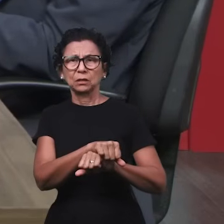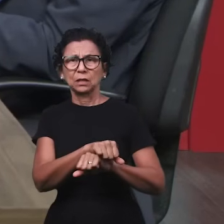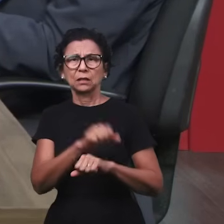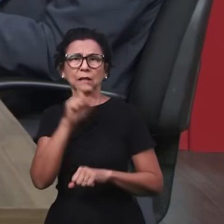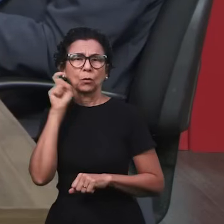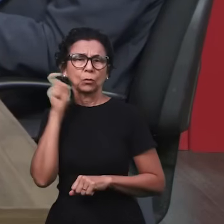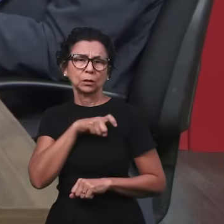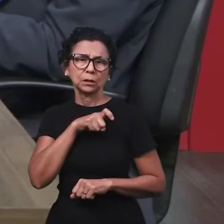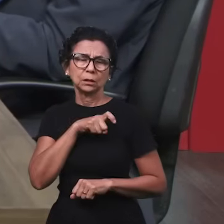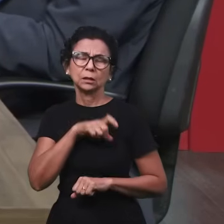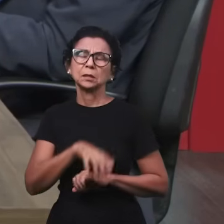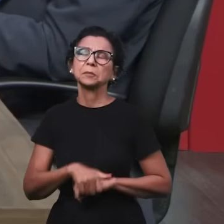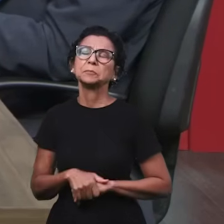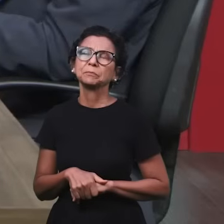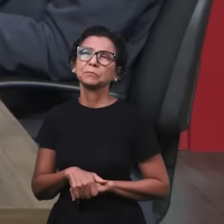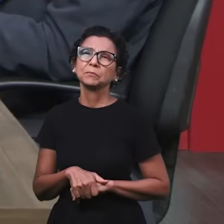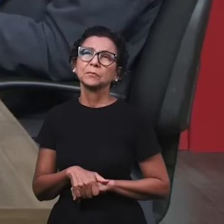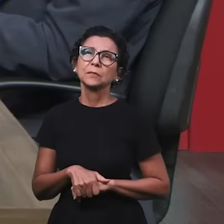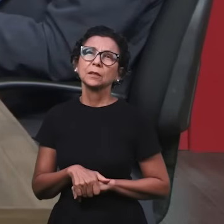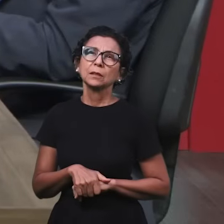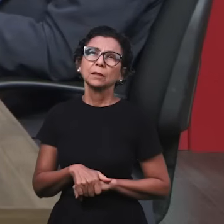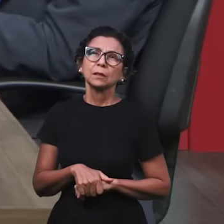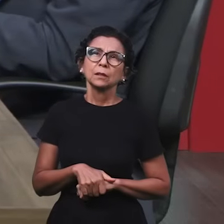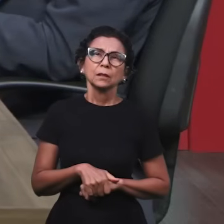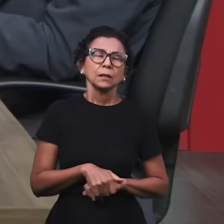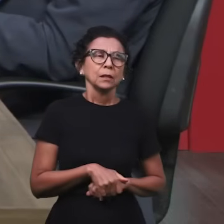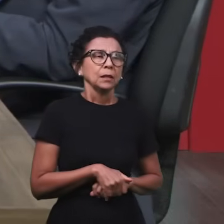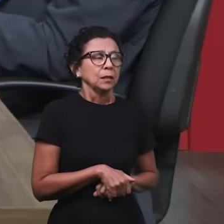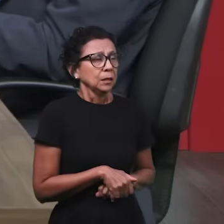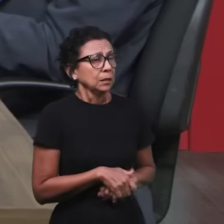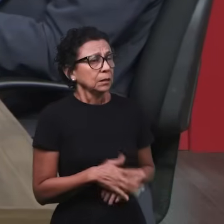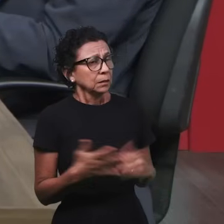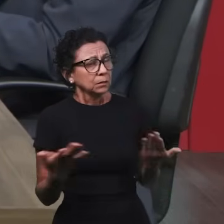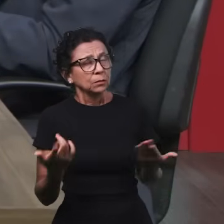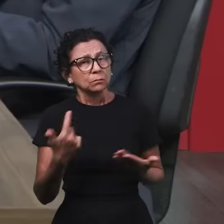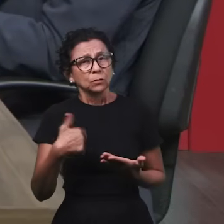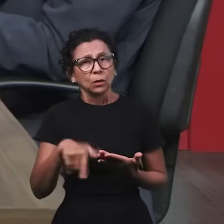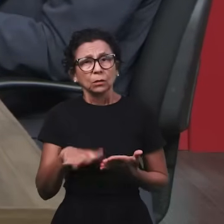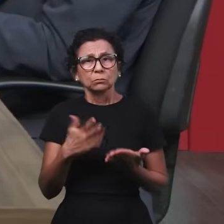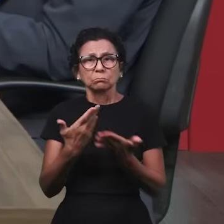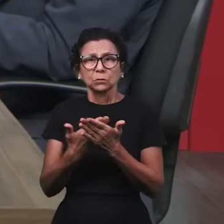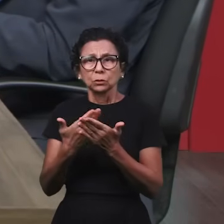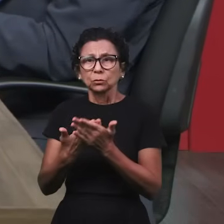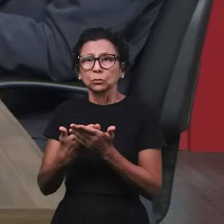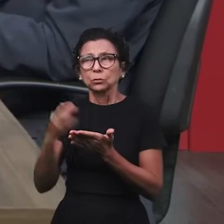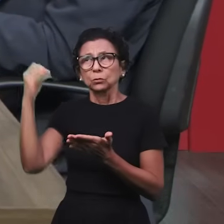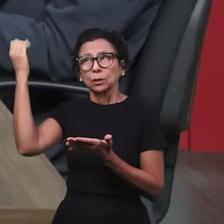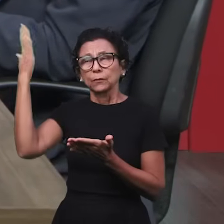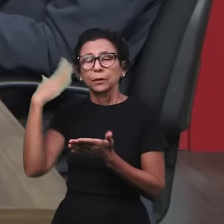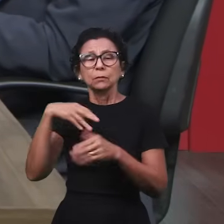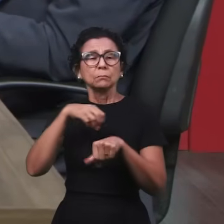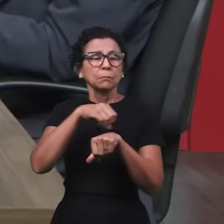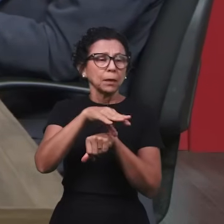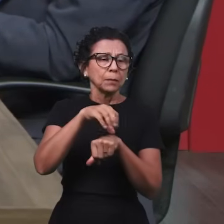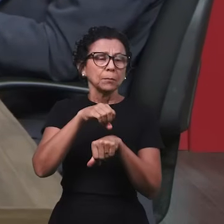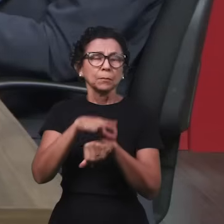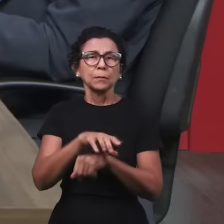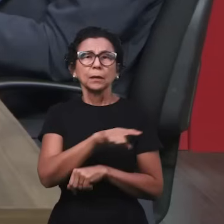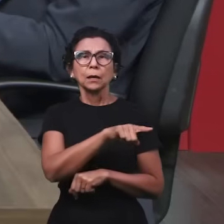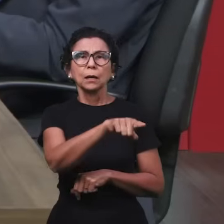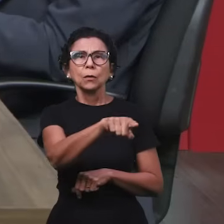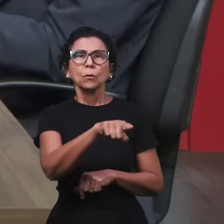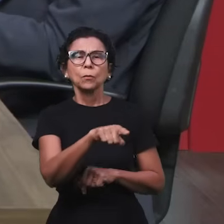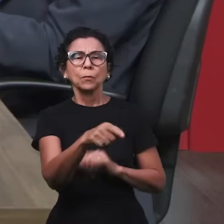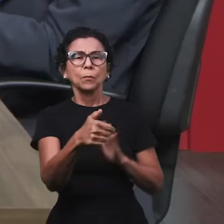eram 35 alunos. E a uma certa altura, transmitindo ali os ensinos que o Senhor tem nos dado por revelação, um deles fez uma